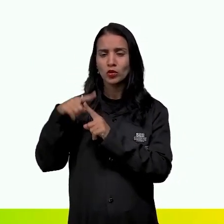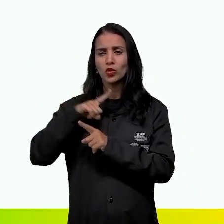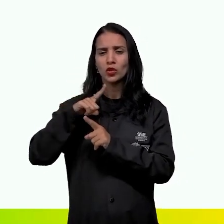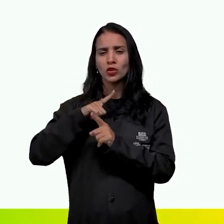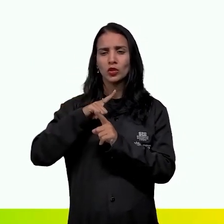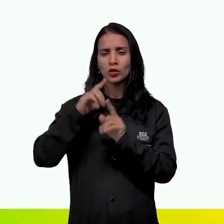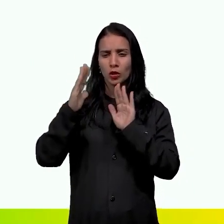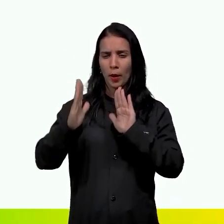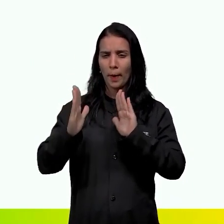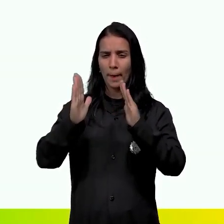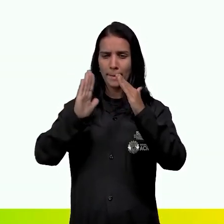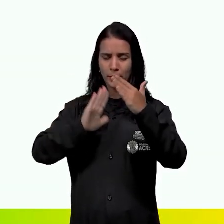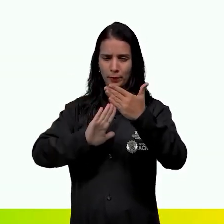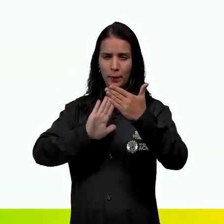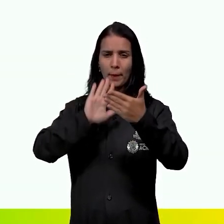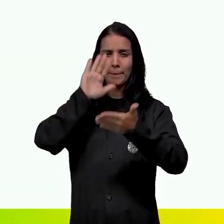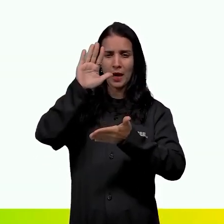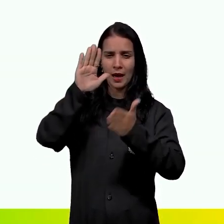desses sólidos.